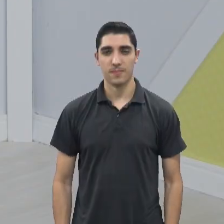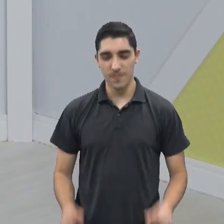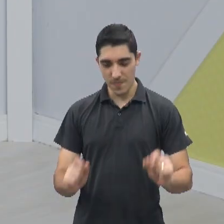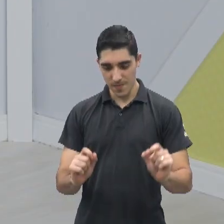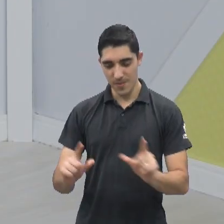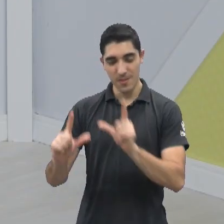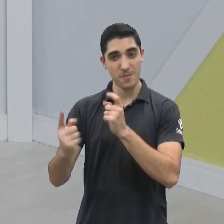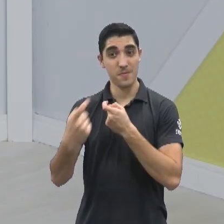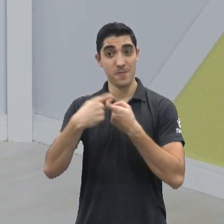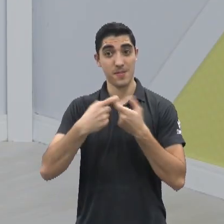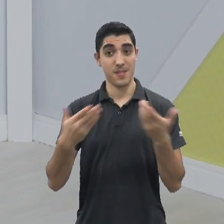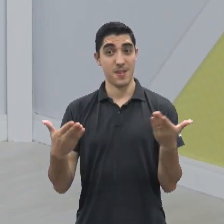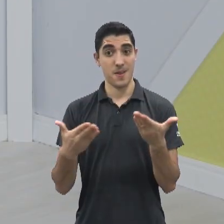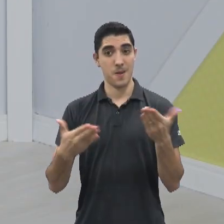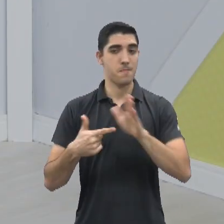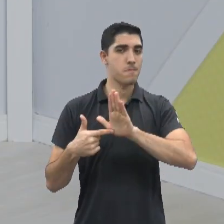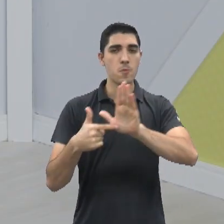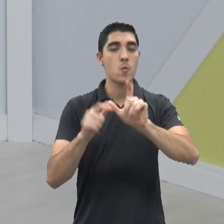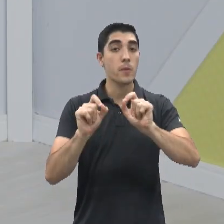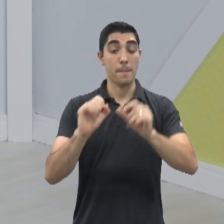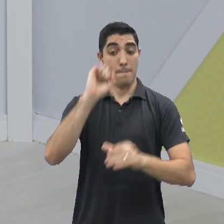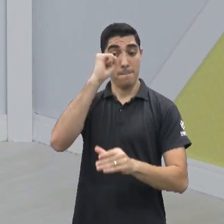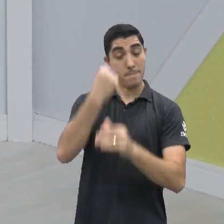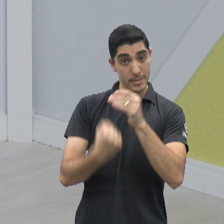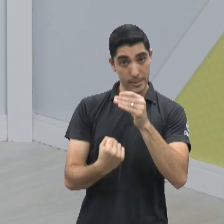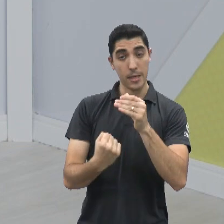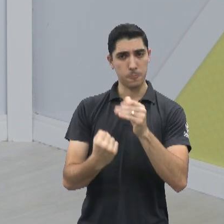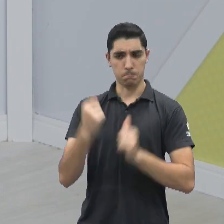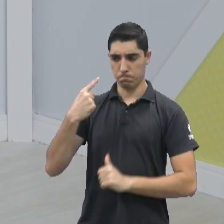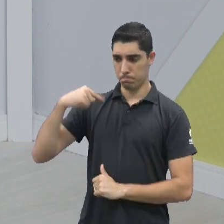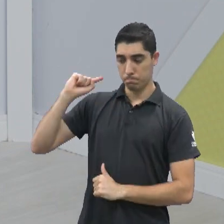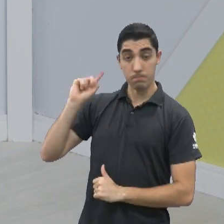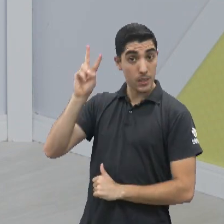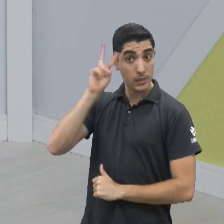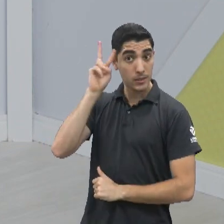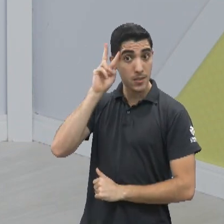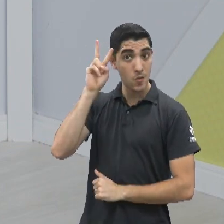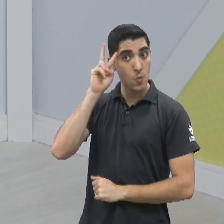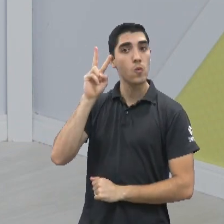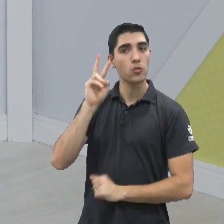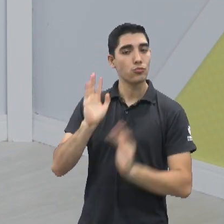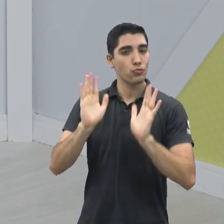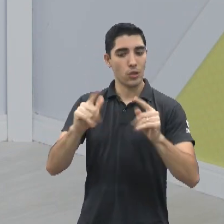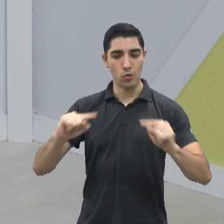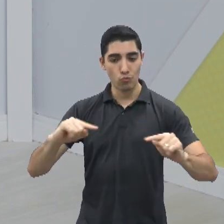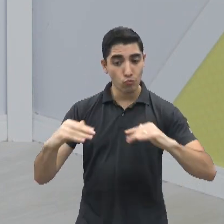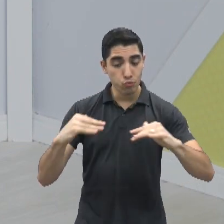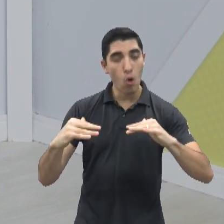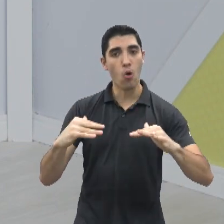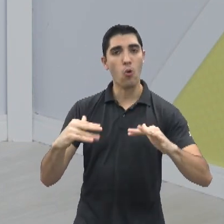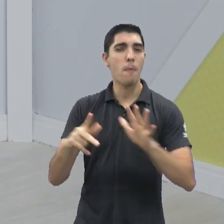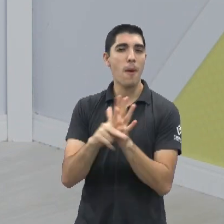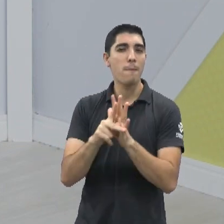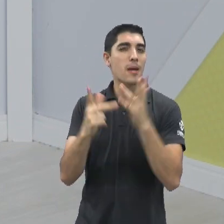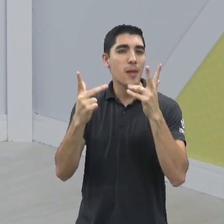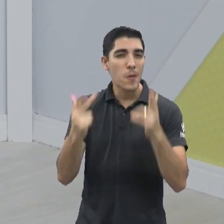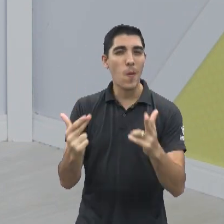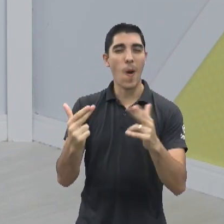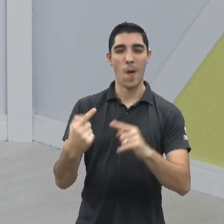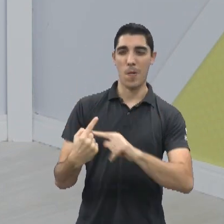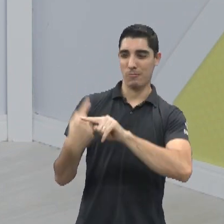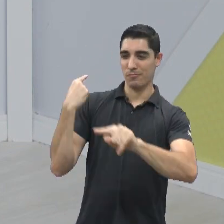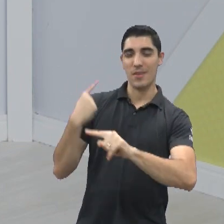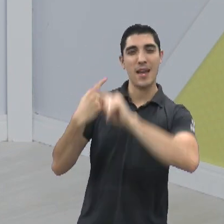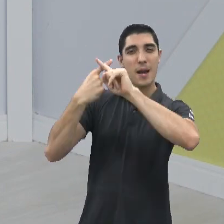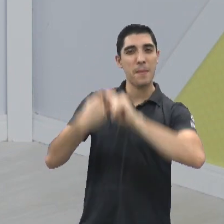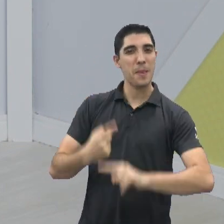Voltamos com o Hora do Esporte, falando agora de basquete, porque na última segunda-feira aconteceu a reedição da semifinal do Campeonato Paulista